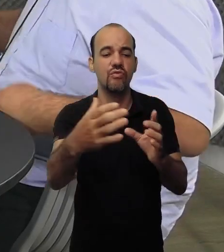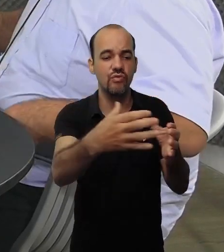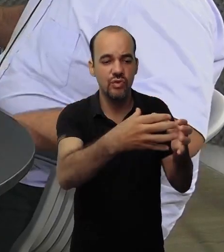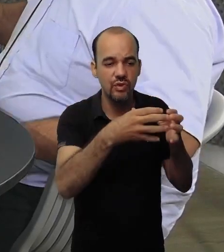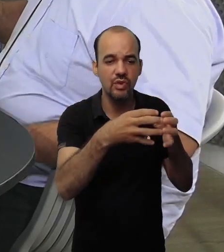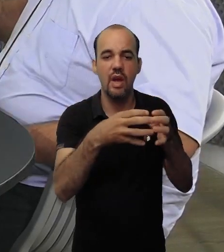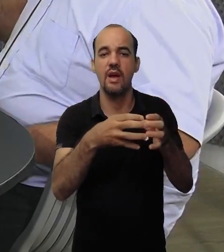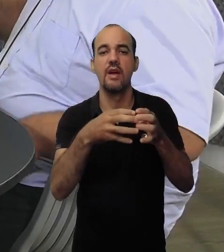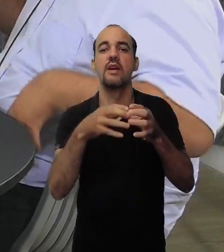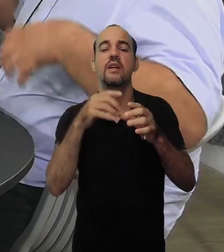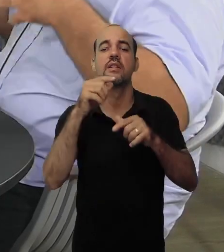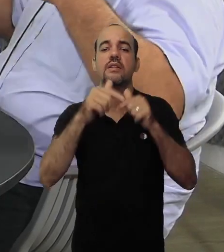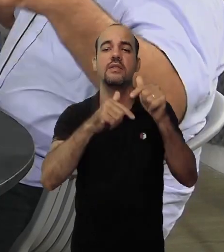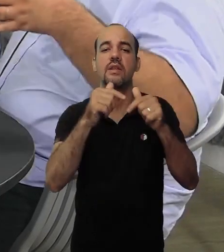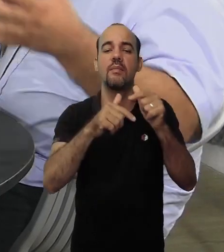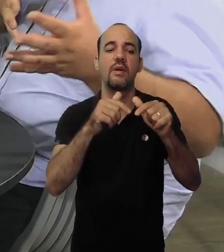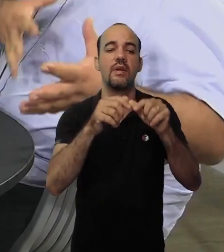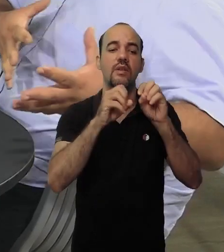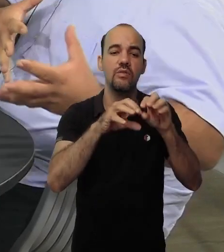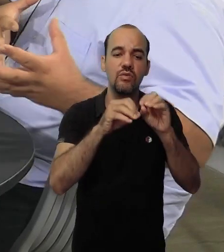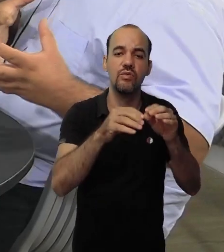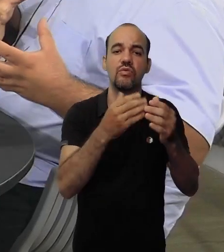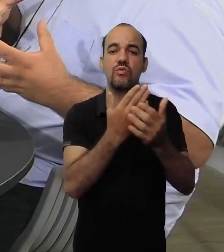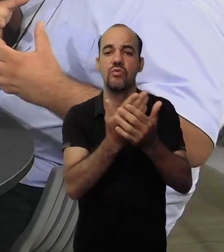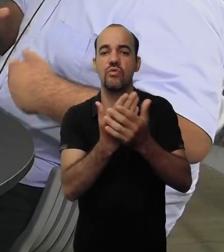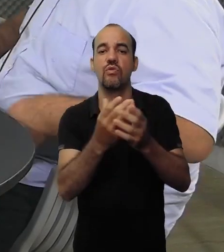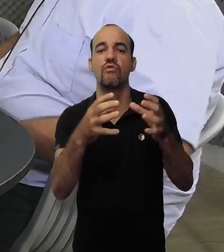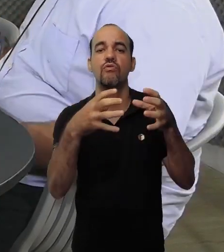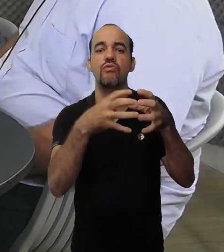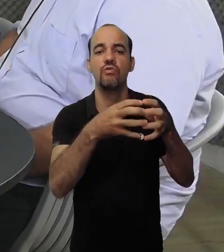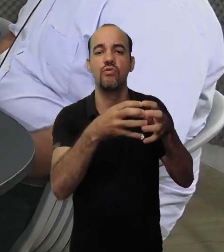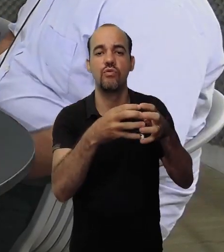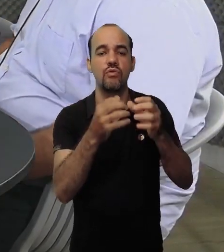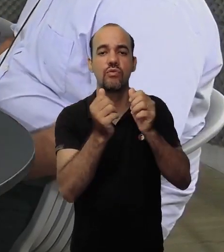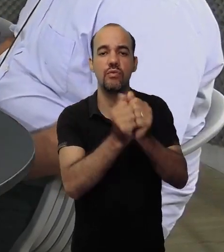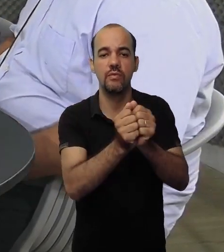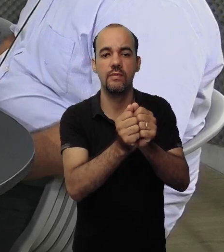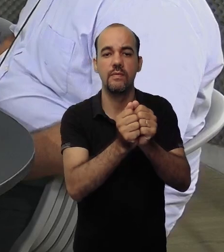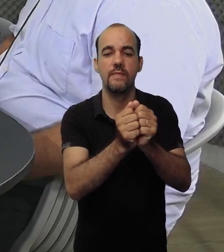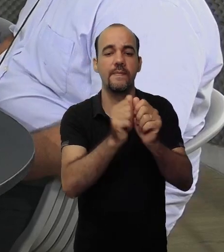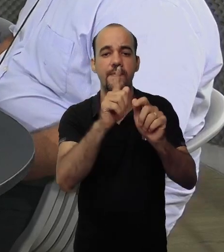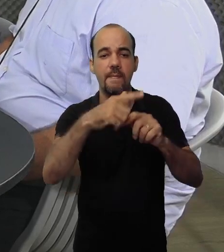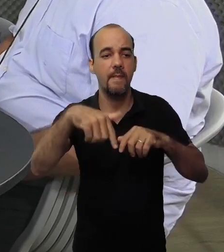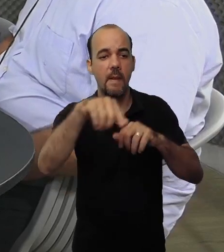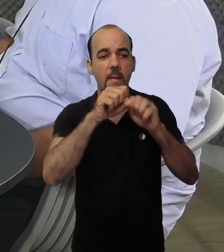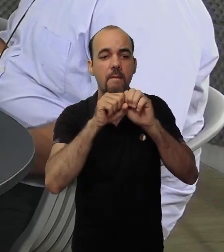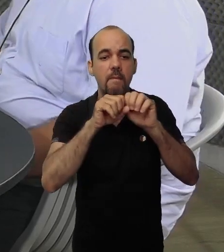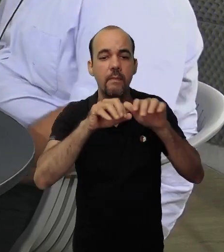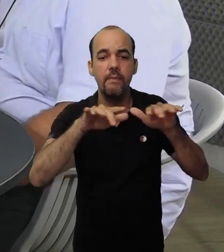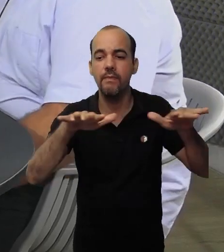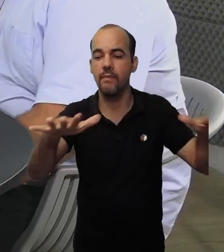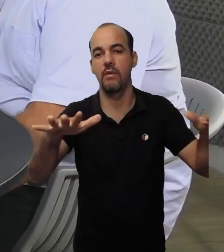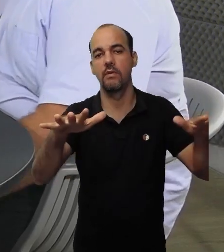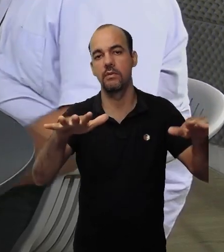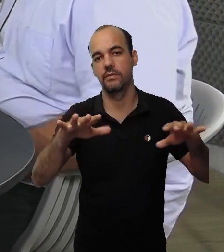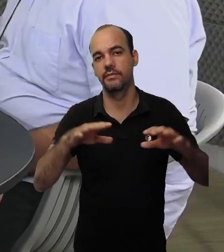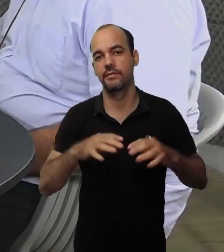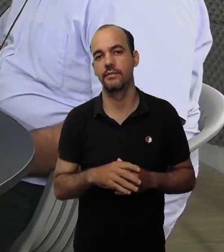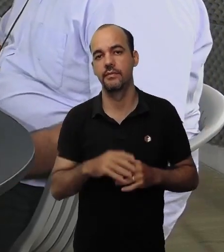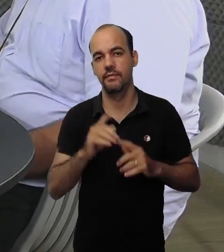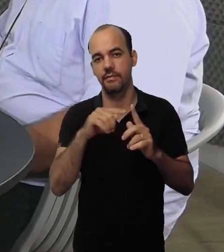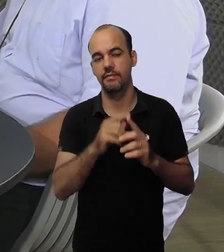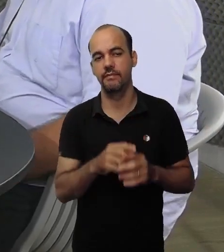junto. Porque mesmo que não sejam todos inicialmente, mas a gente vai contaminar os outros. Isso é muito importante. E aí,